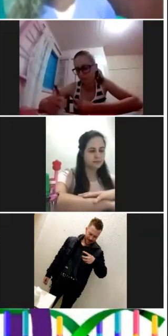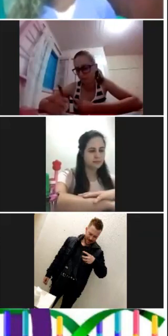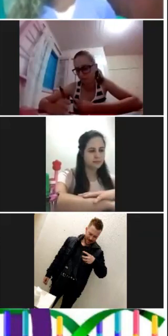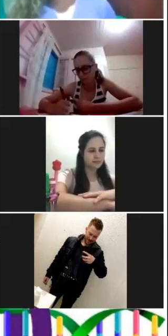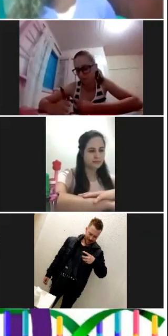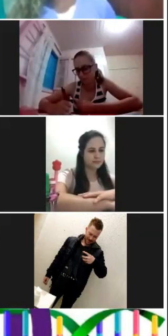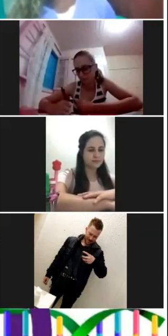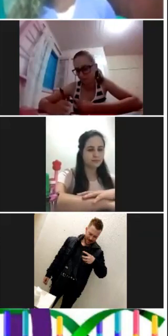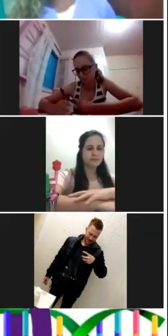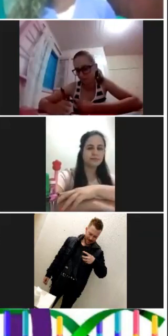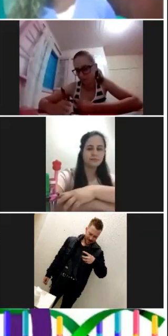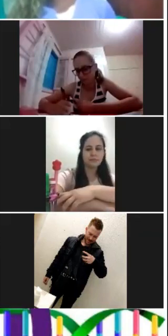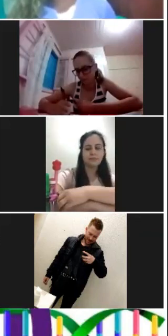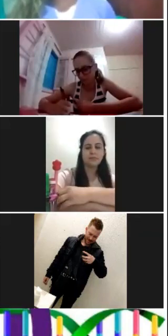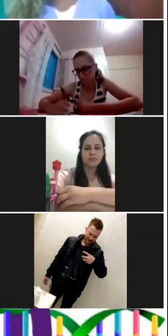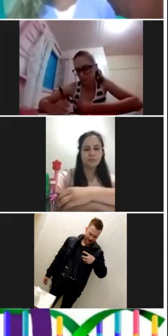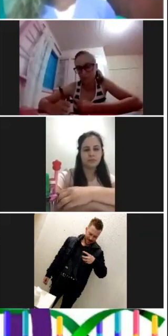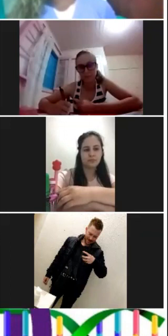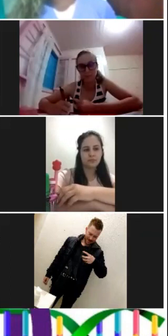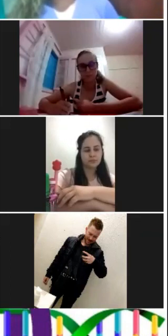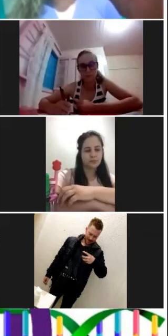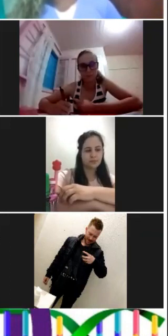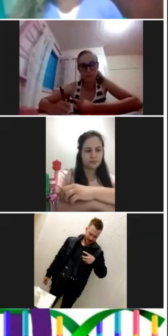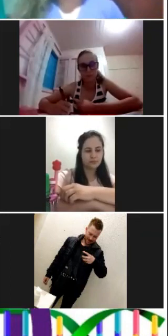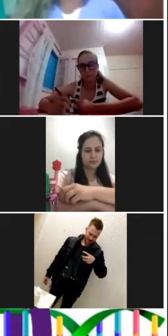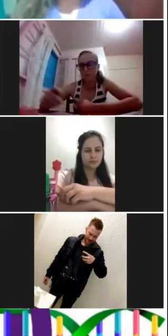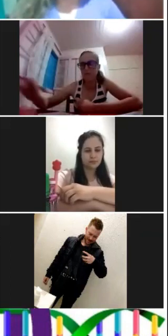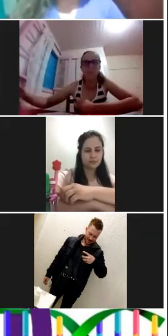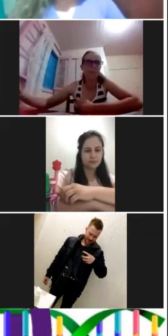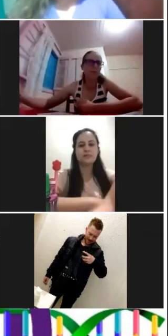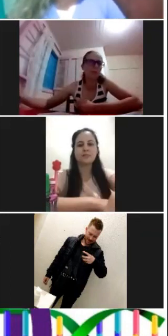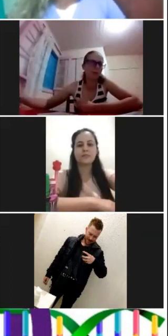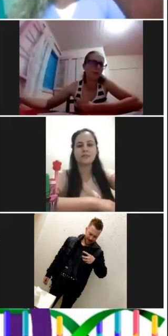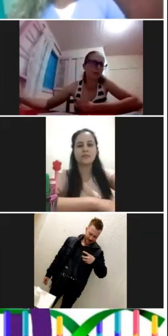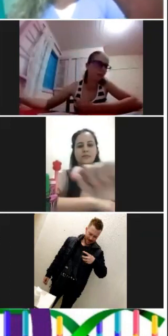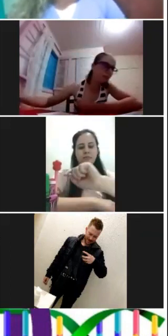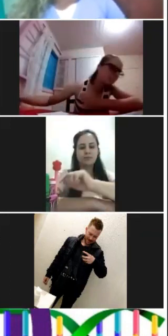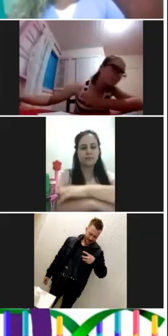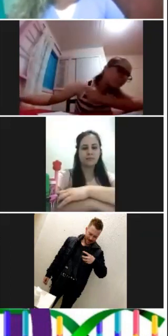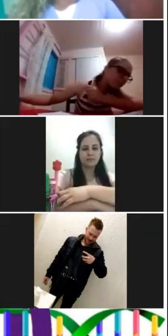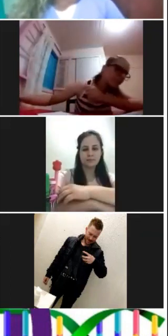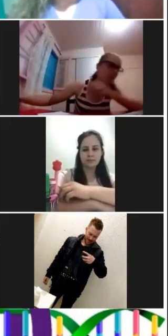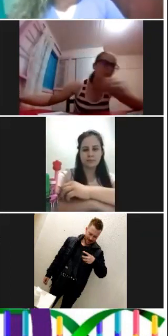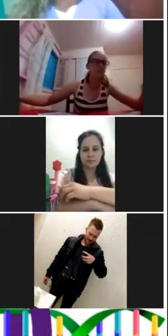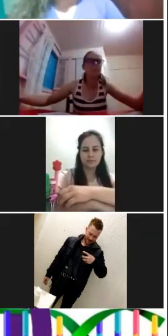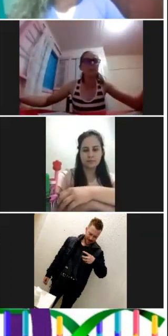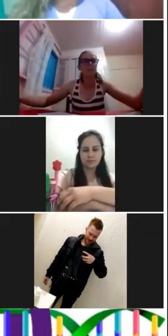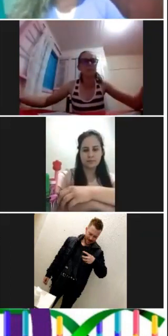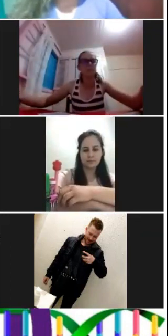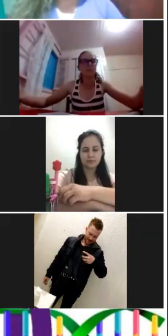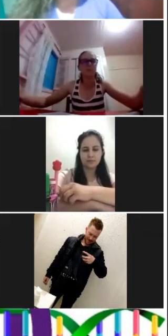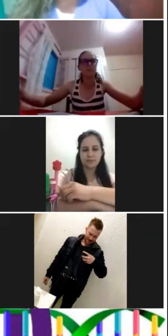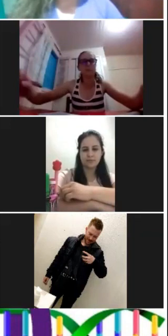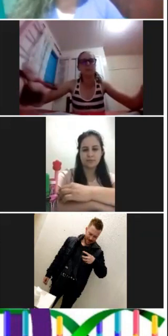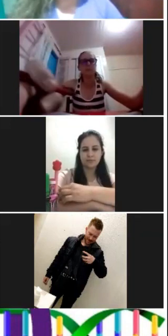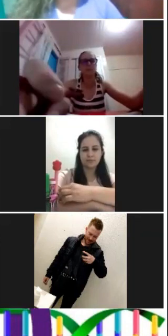novamente e formem grampos, né? Ou formem grampos. Para que a síntese da nova fita comece, a DNA primase deve sintetizar um